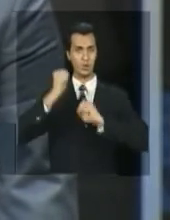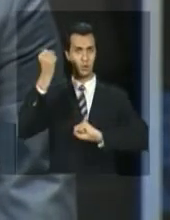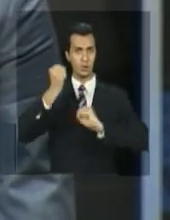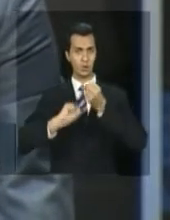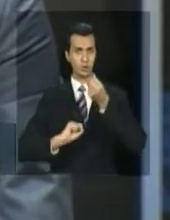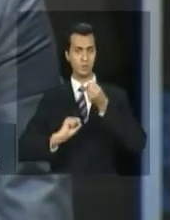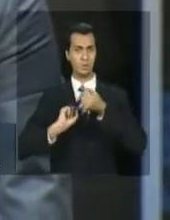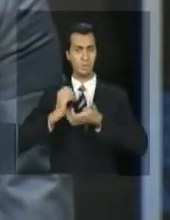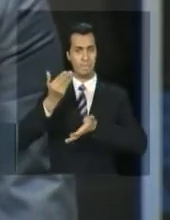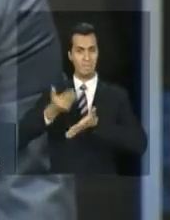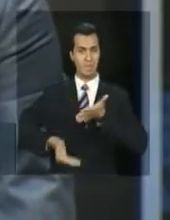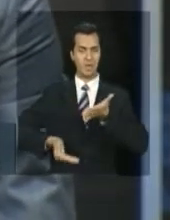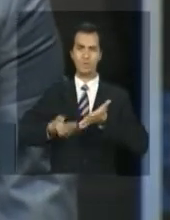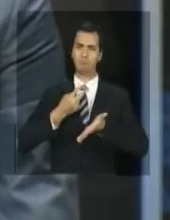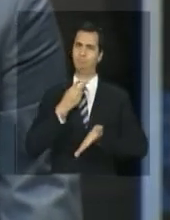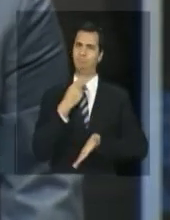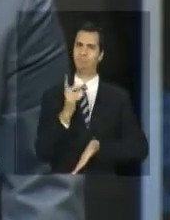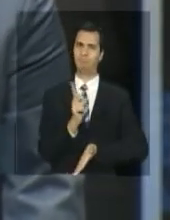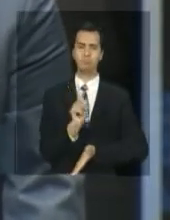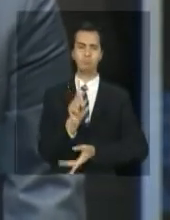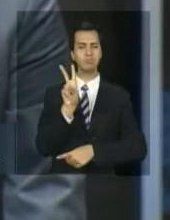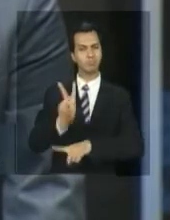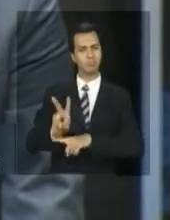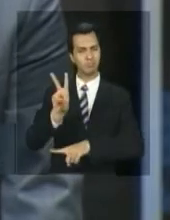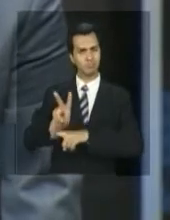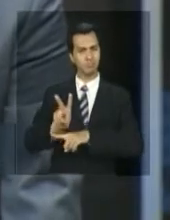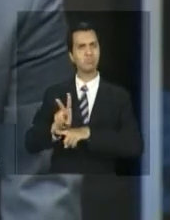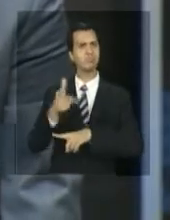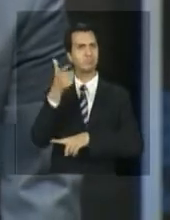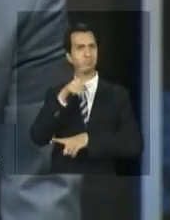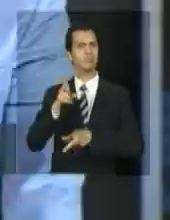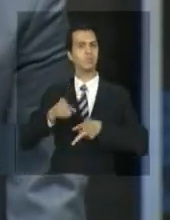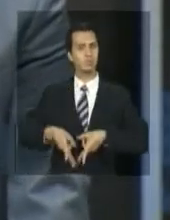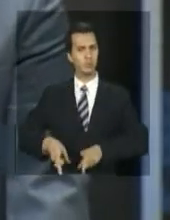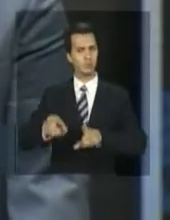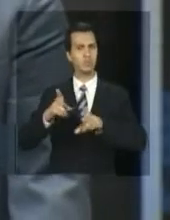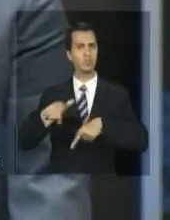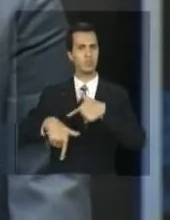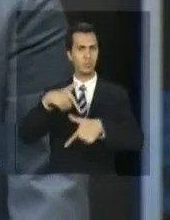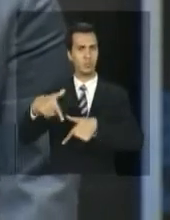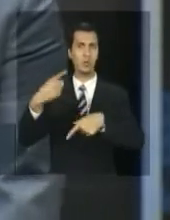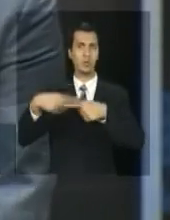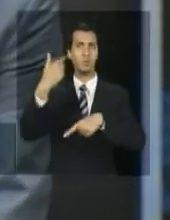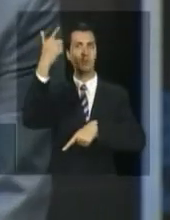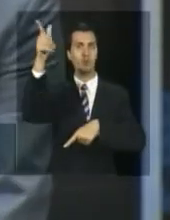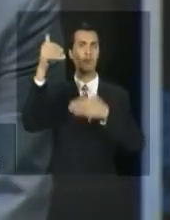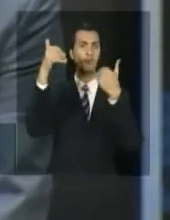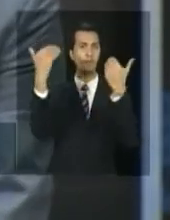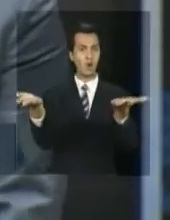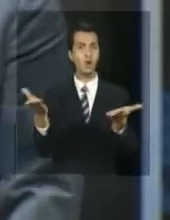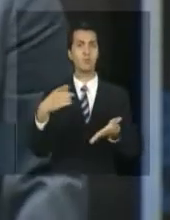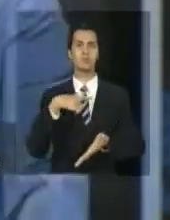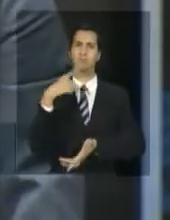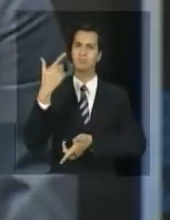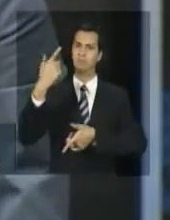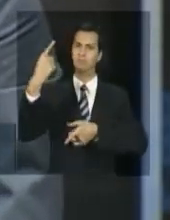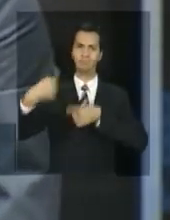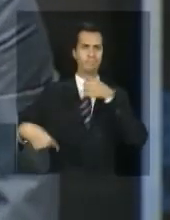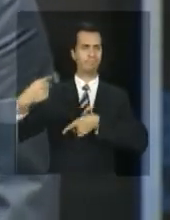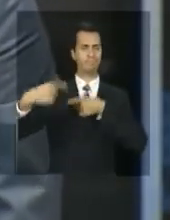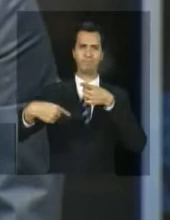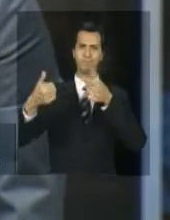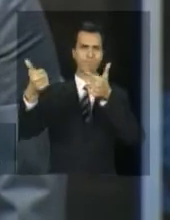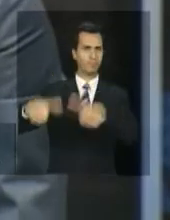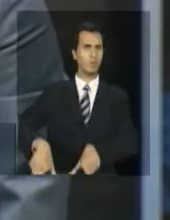práticas concorrenciais desleais, que podem colocar em risco o emprego